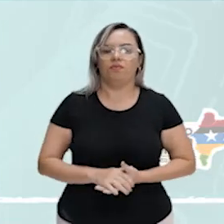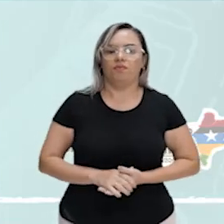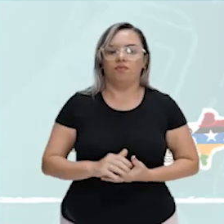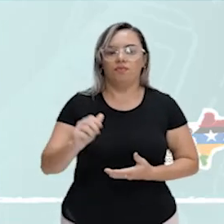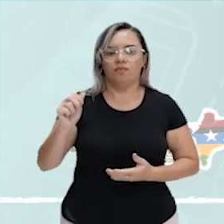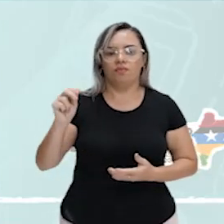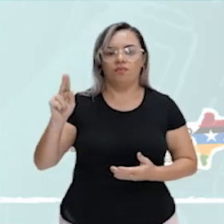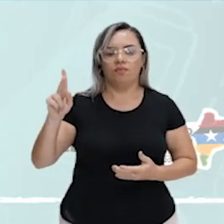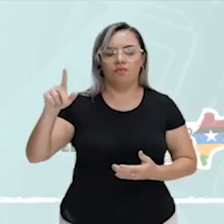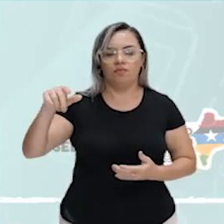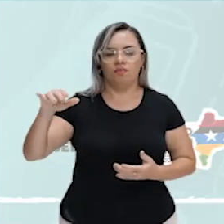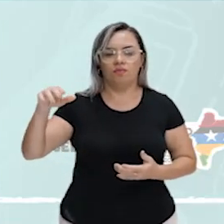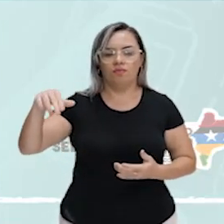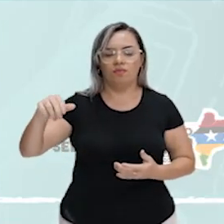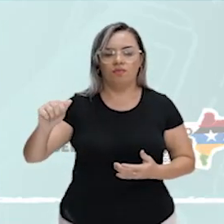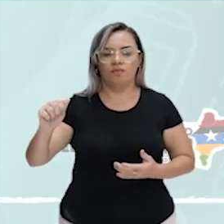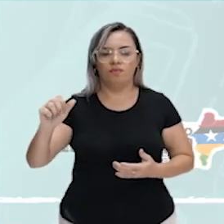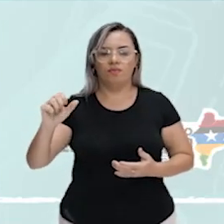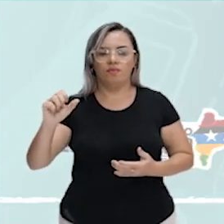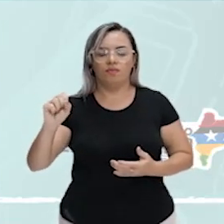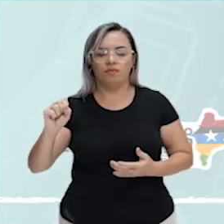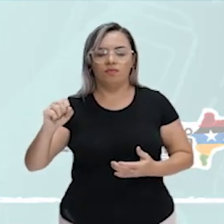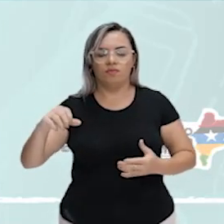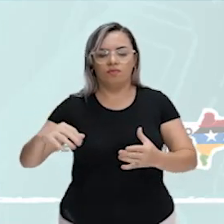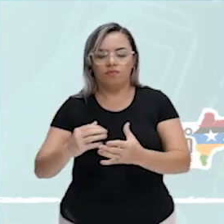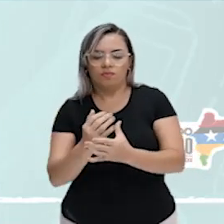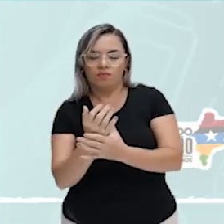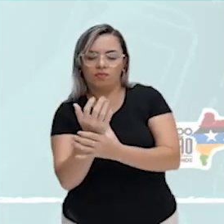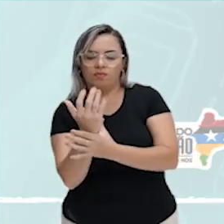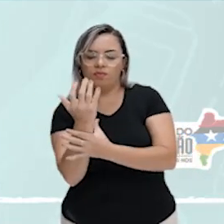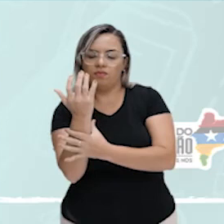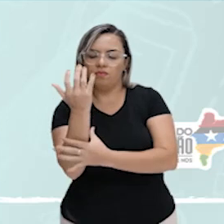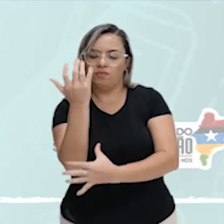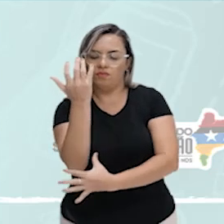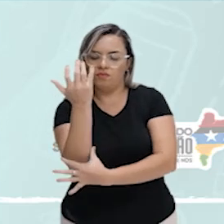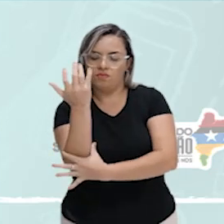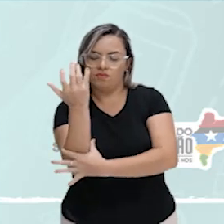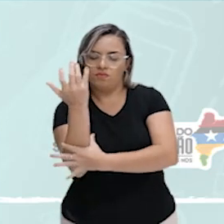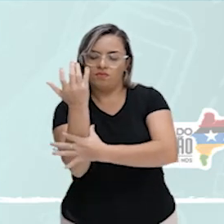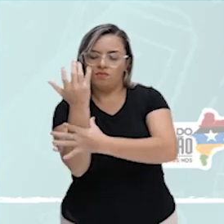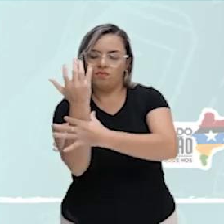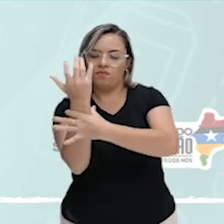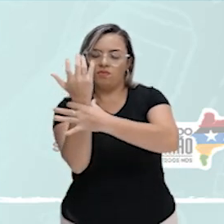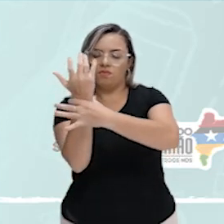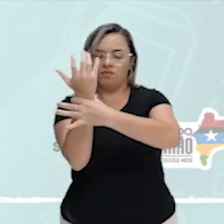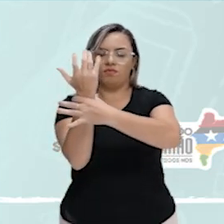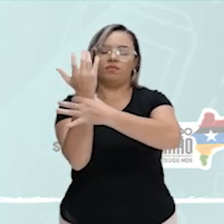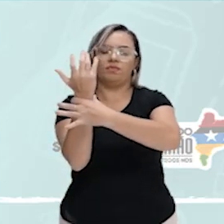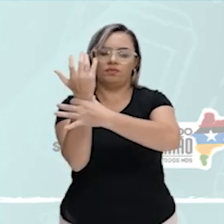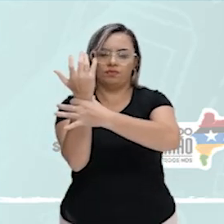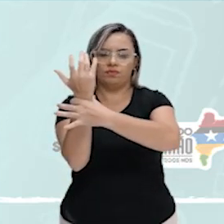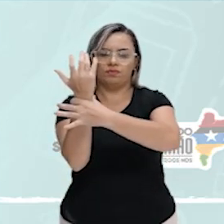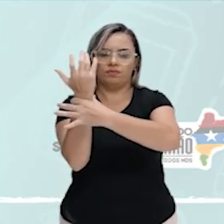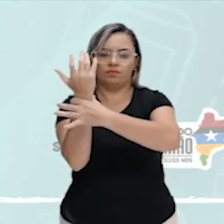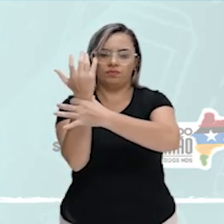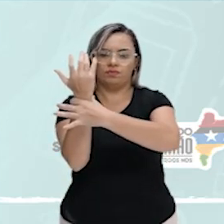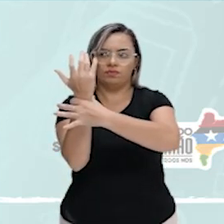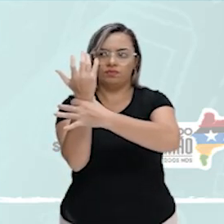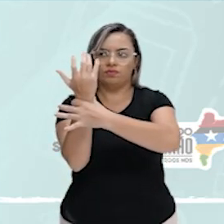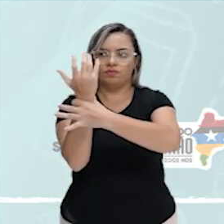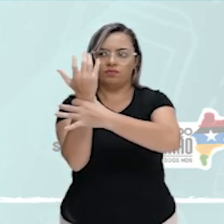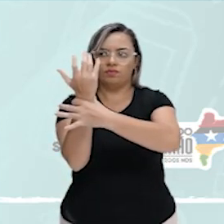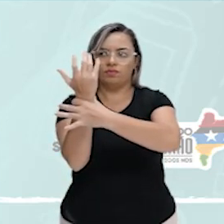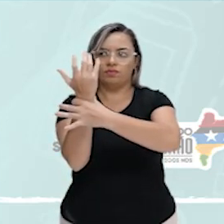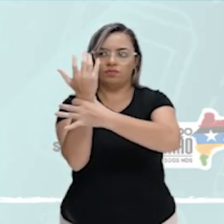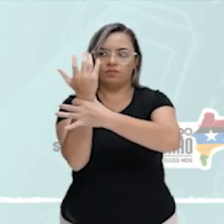das auxinas é causar o alongamento das células recém-formadas a partir dos meristemas. Ou